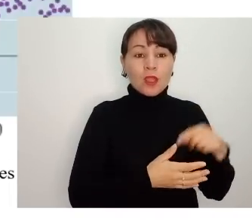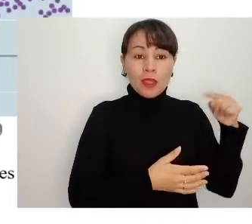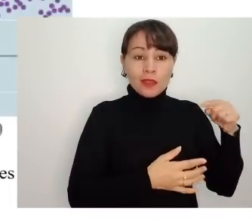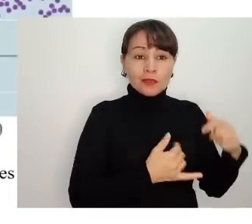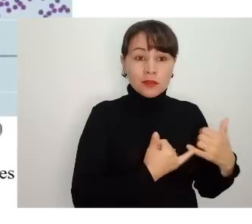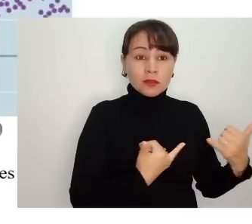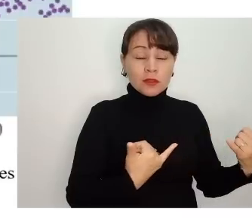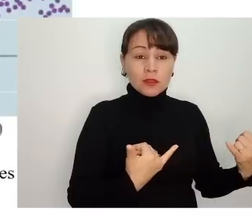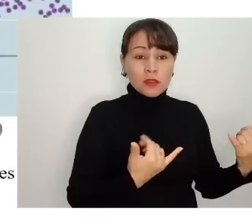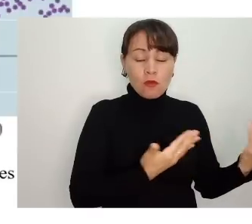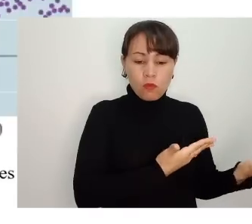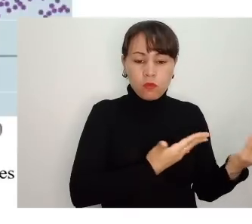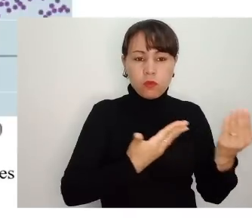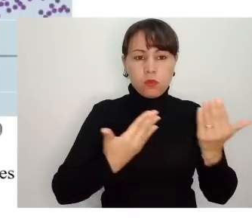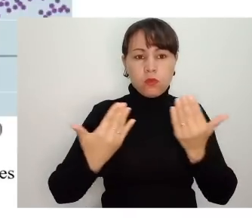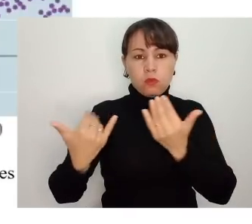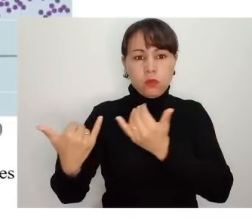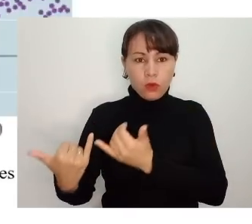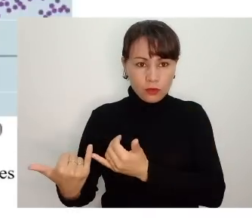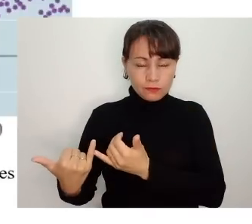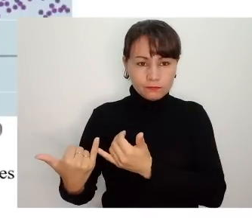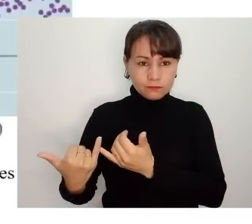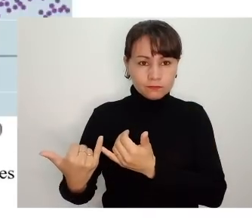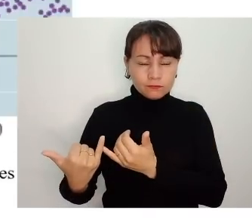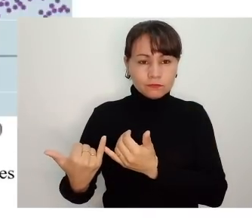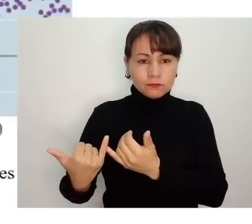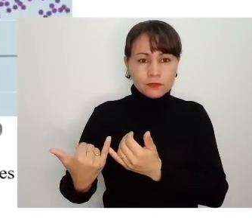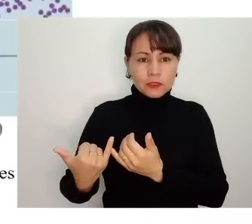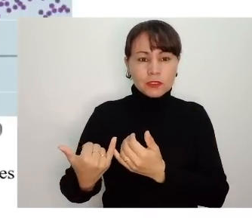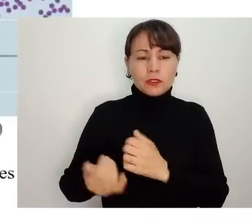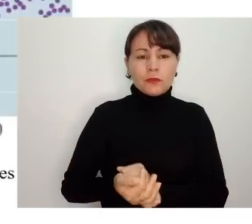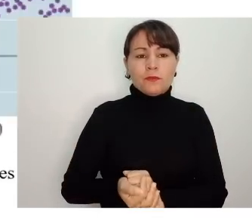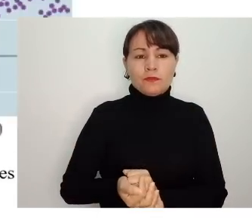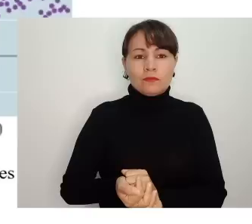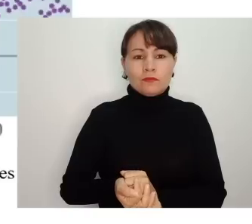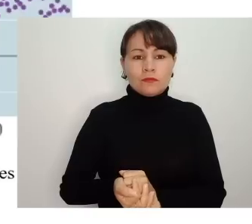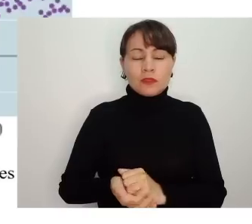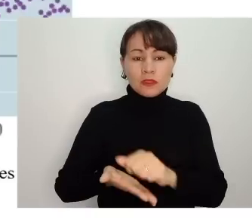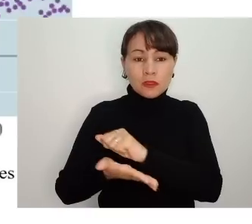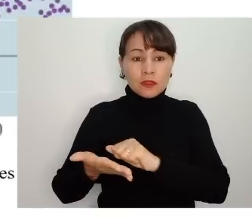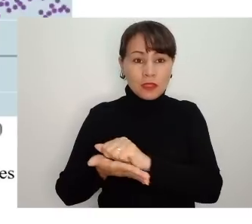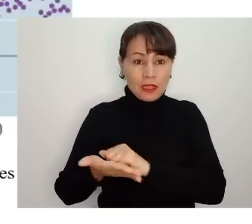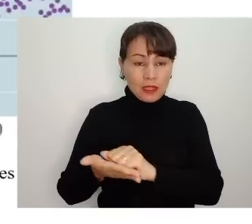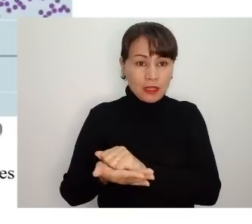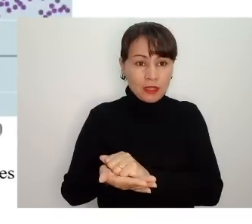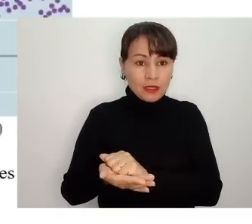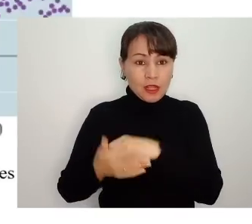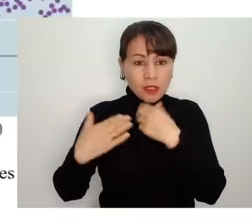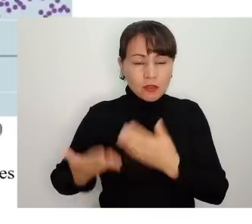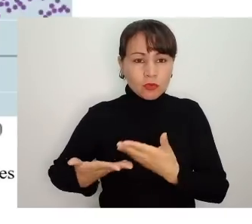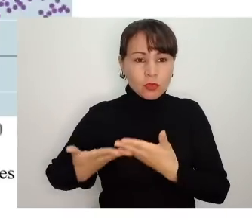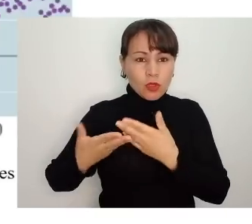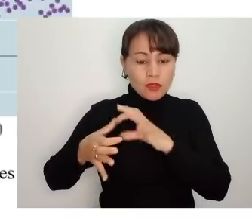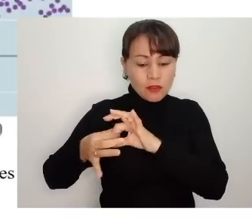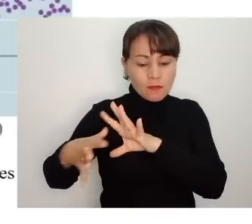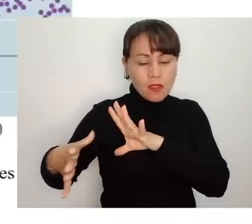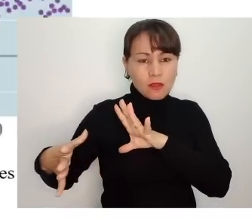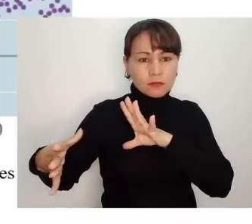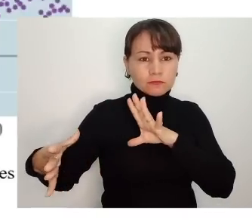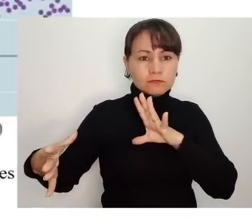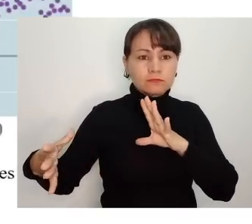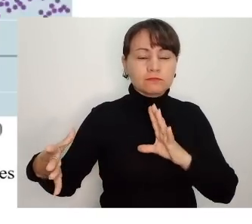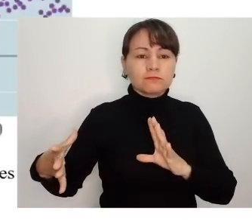Esse potencial elétrico chegou aqui no terminal pré-sináptico. Esse terminal pré-sináptico, então, vai ter